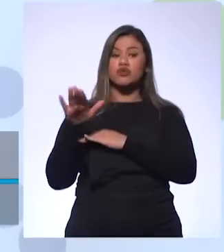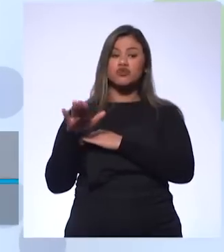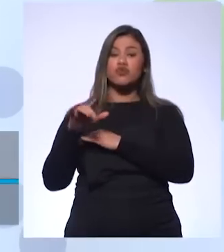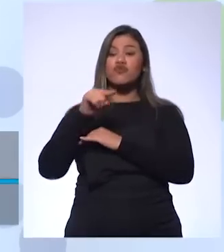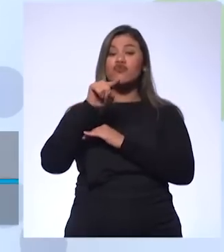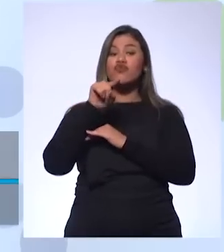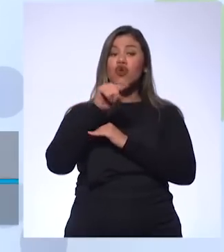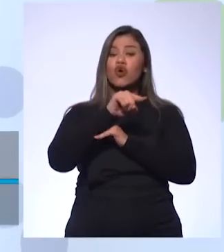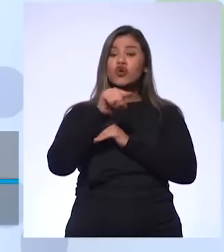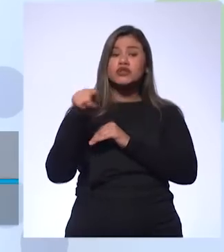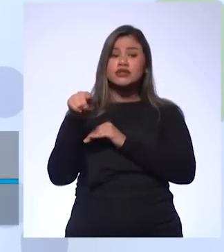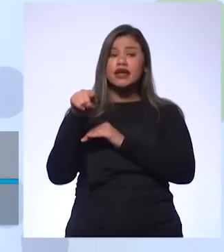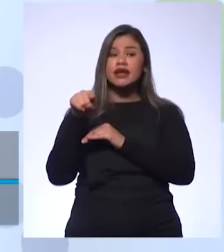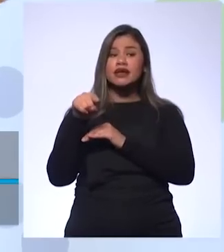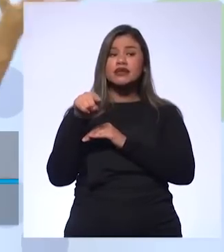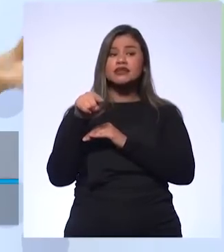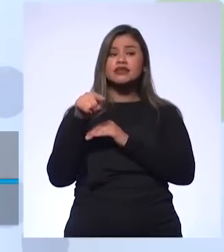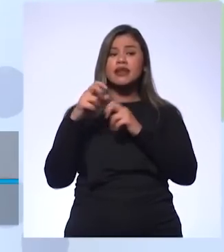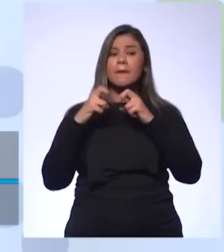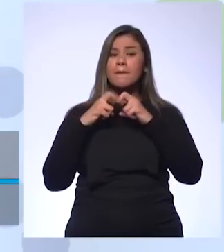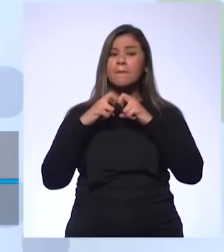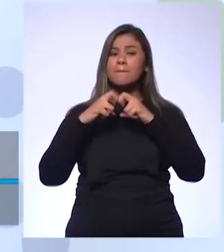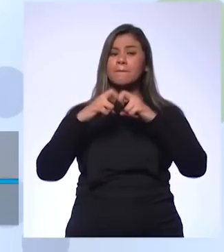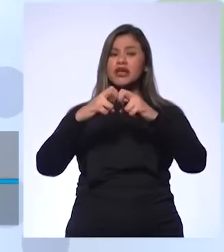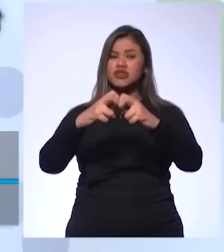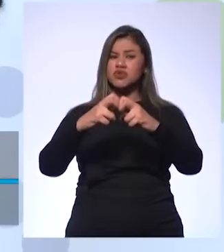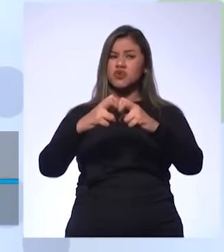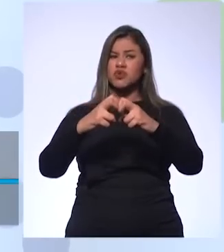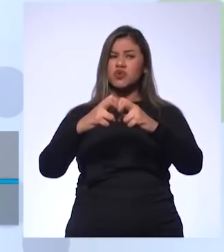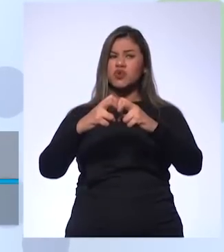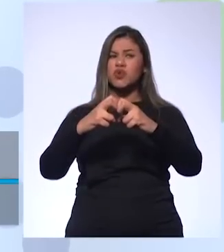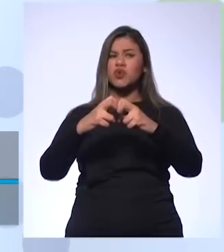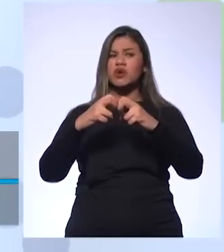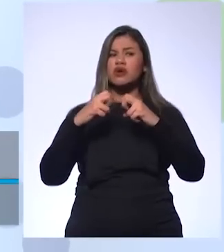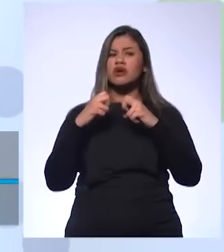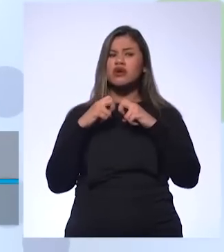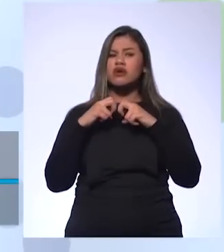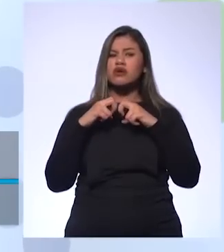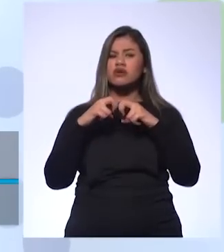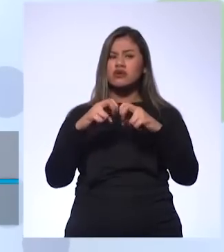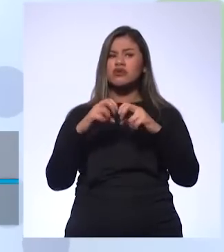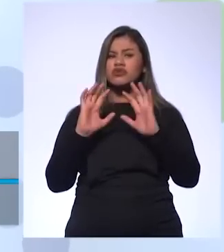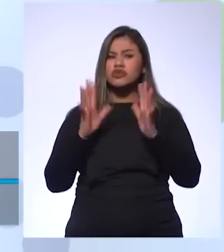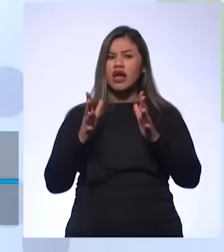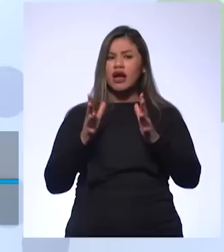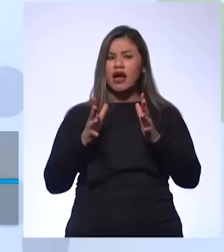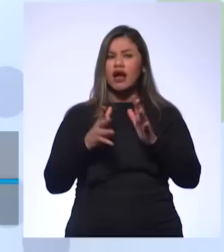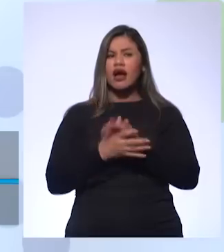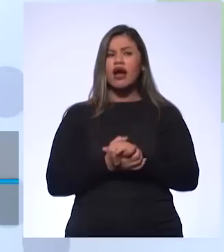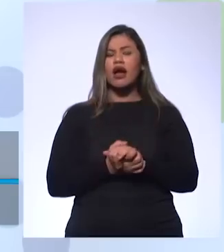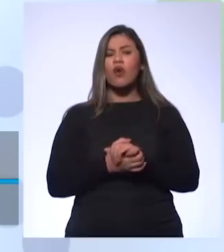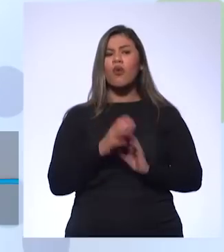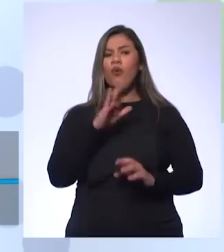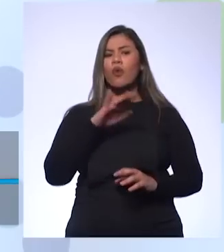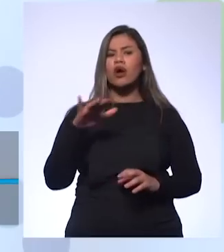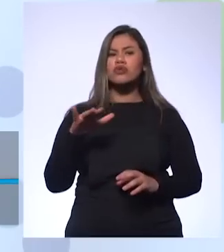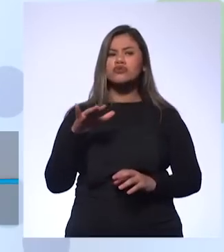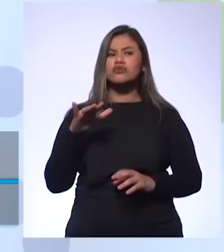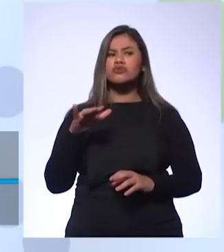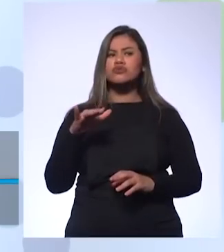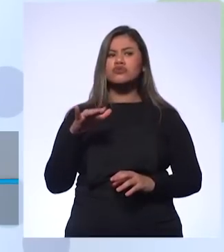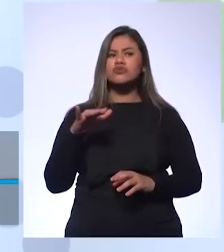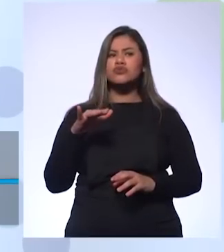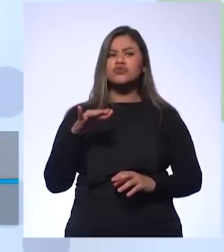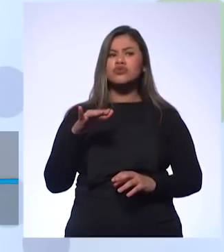aí perguntei sobre isso. Quem aqui... Eu falei sobre metrô, alguma coisa. Um aluno indagou. Quando eu percebi, eu falei, gente, eu estou falando de